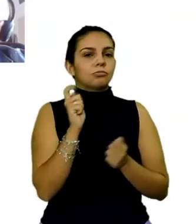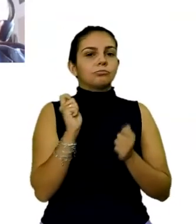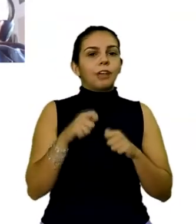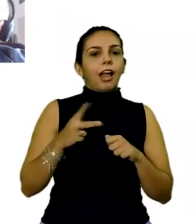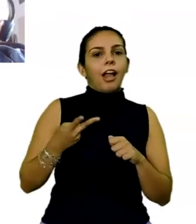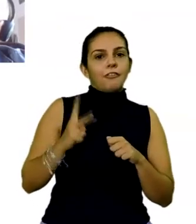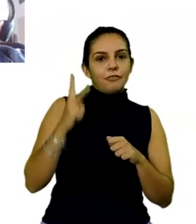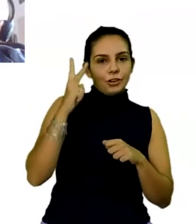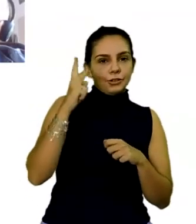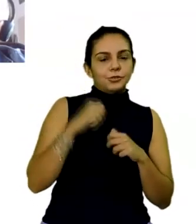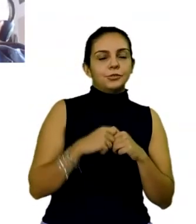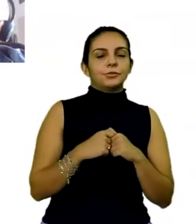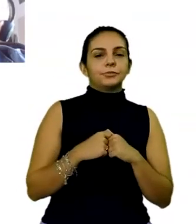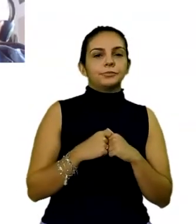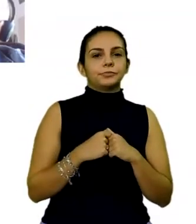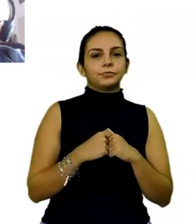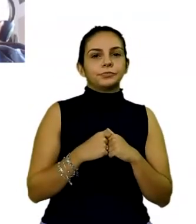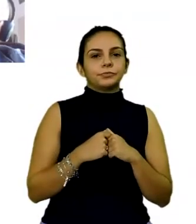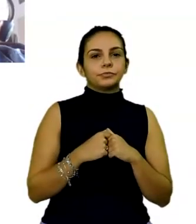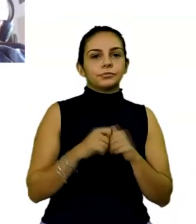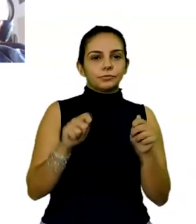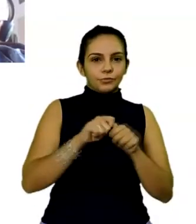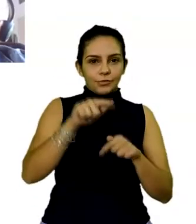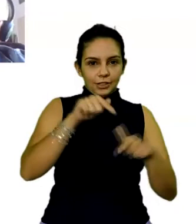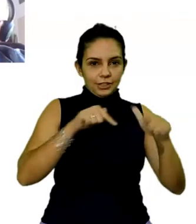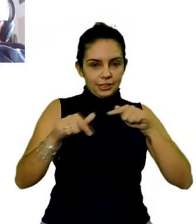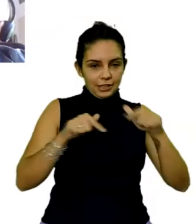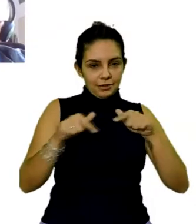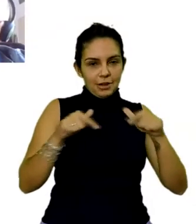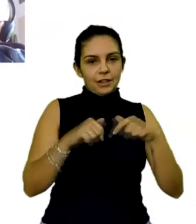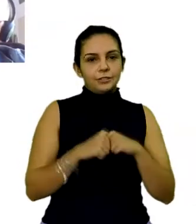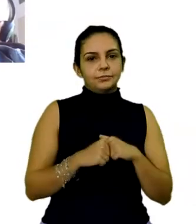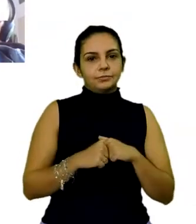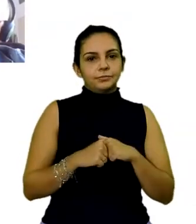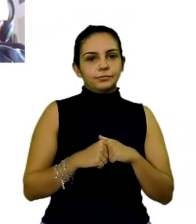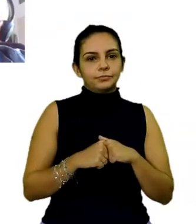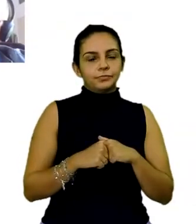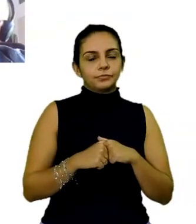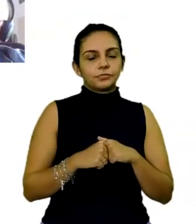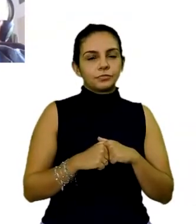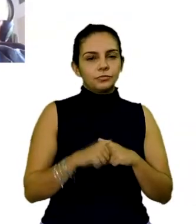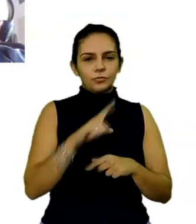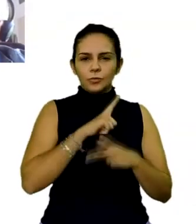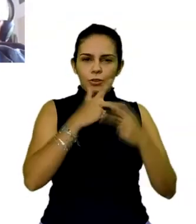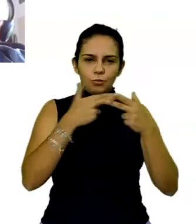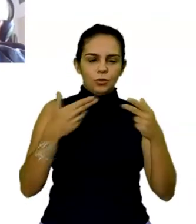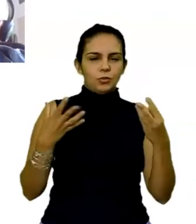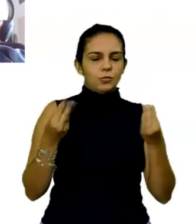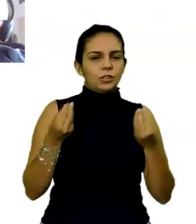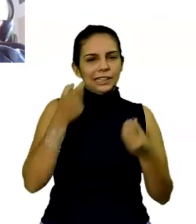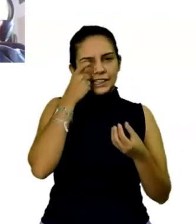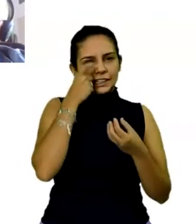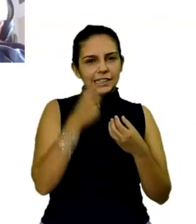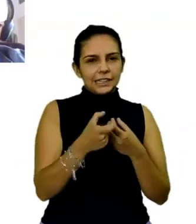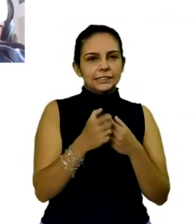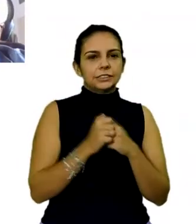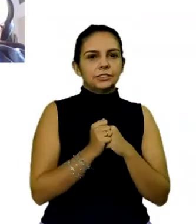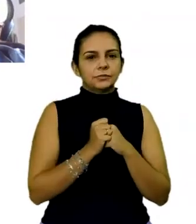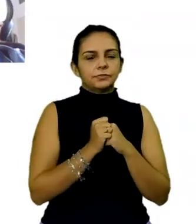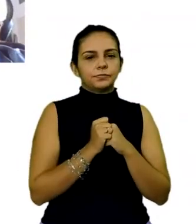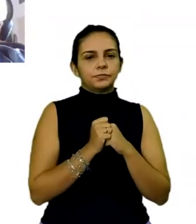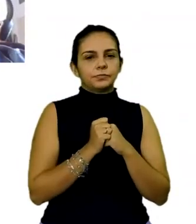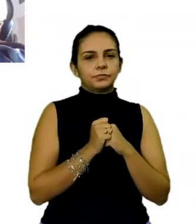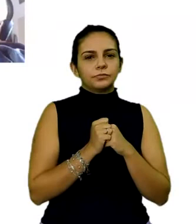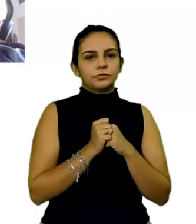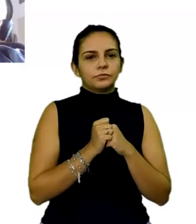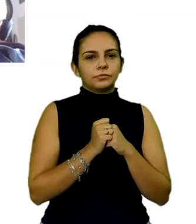tão valioso fazer esse trabalho de Anderson. E teve uma coisa muito interessante,